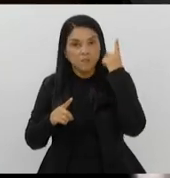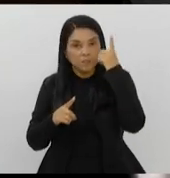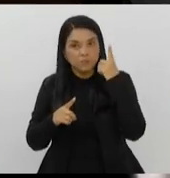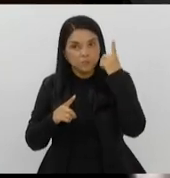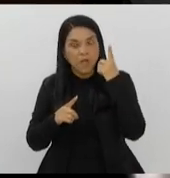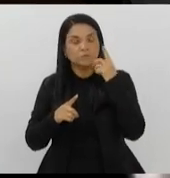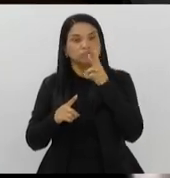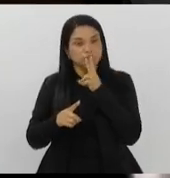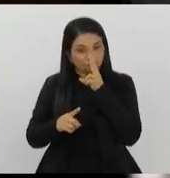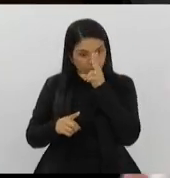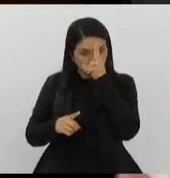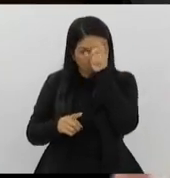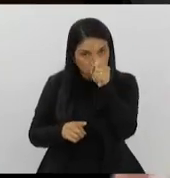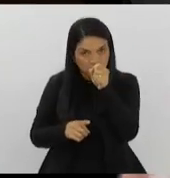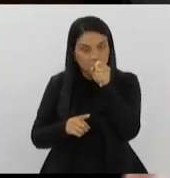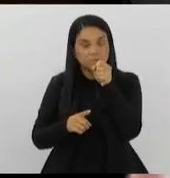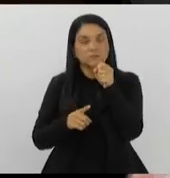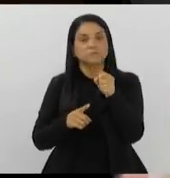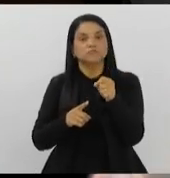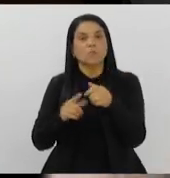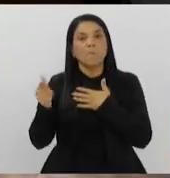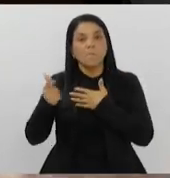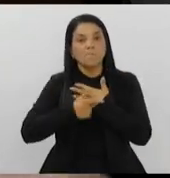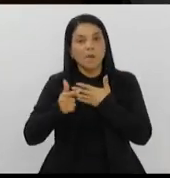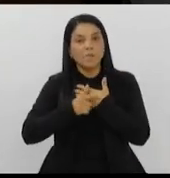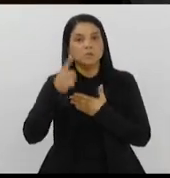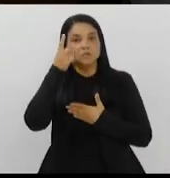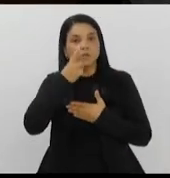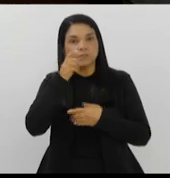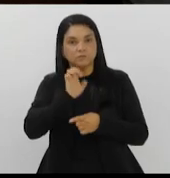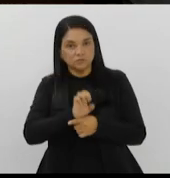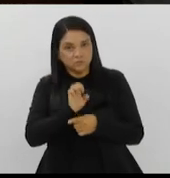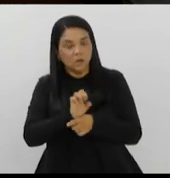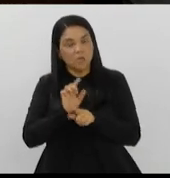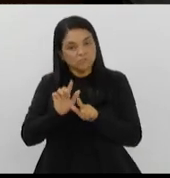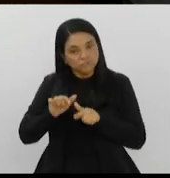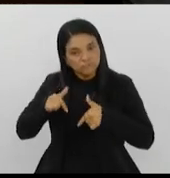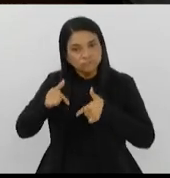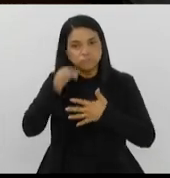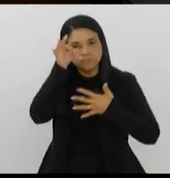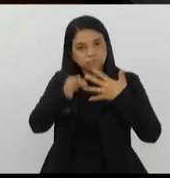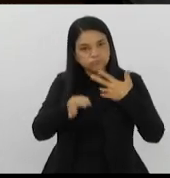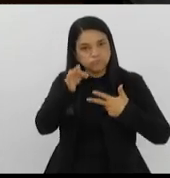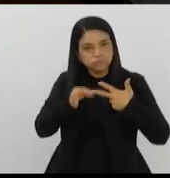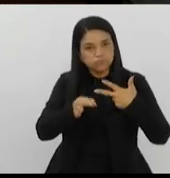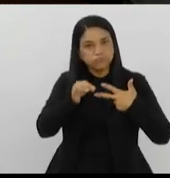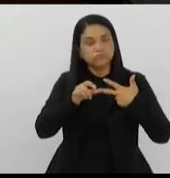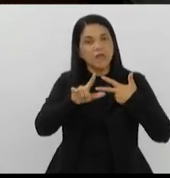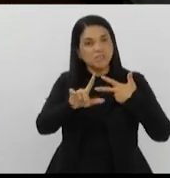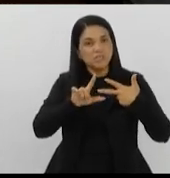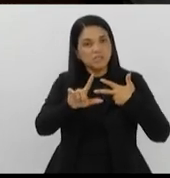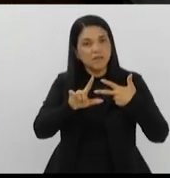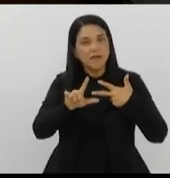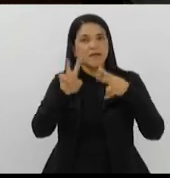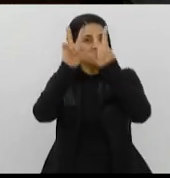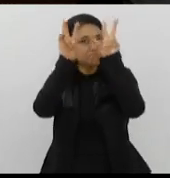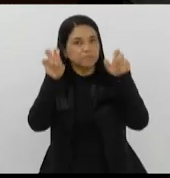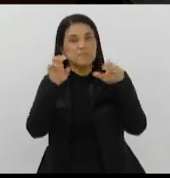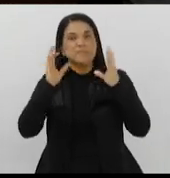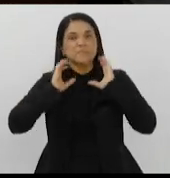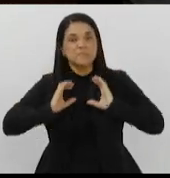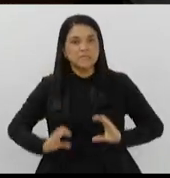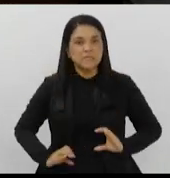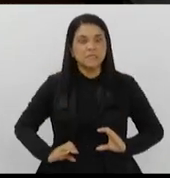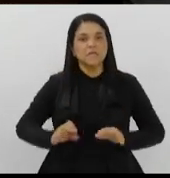fortalecimento do papel do deputado estadual em poder legislar sobre temas concorrentes, sejam eles sobre cidadania, meio